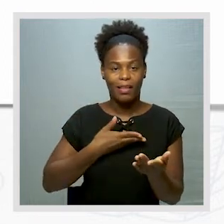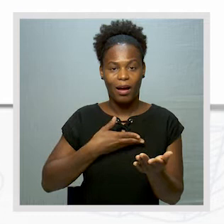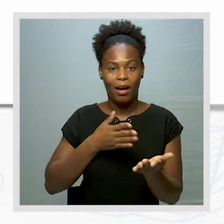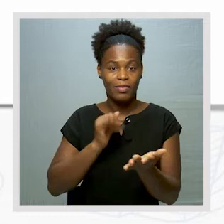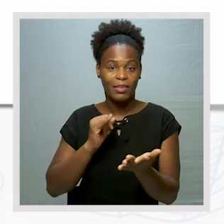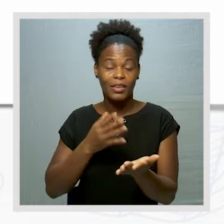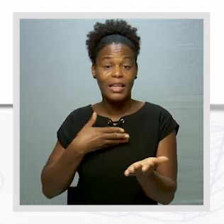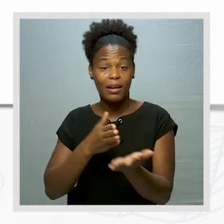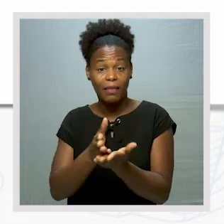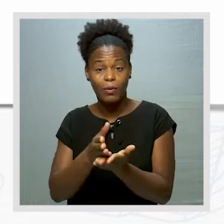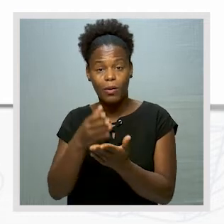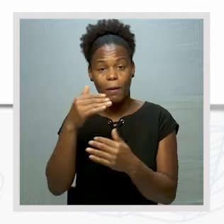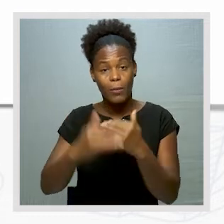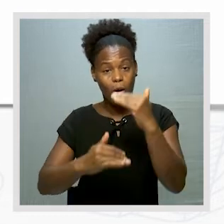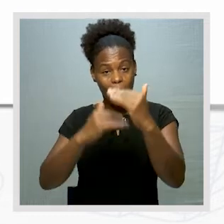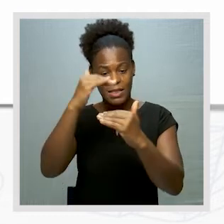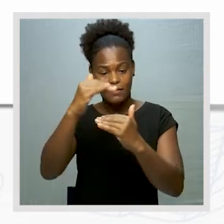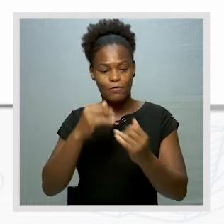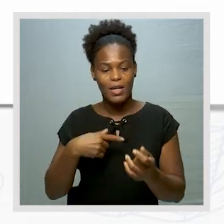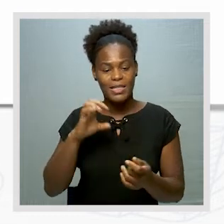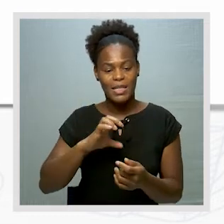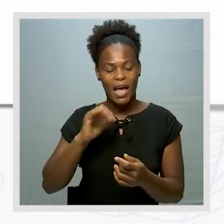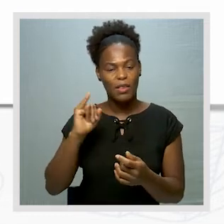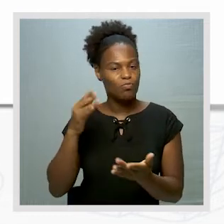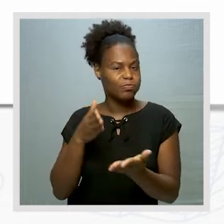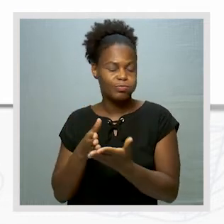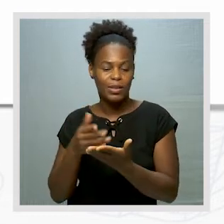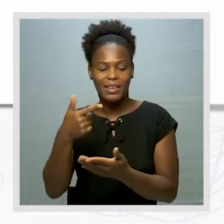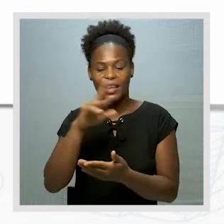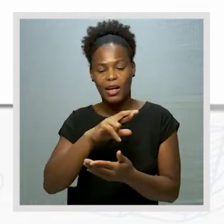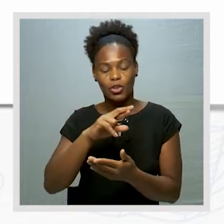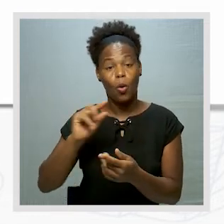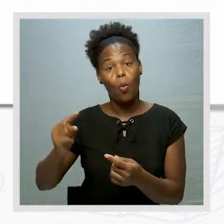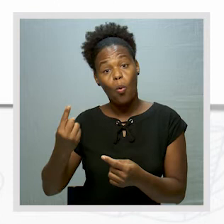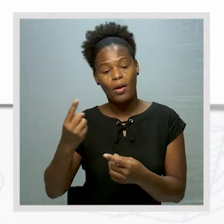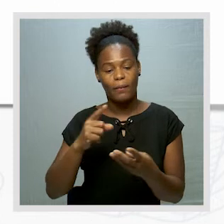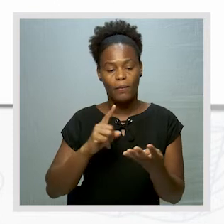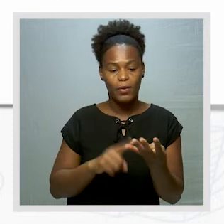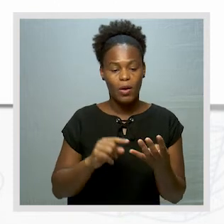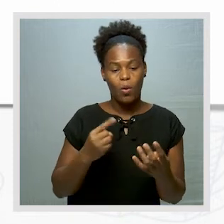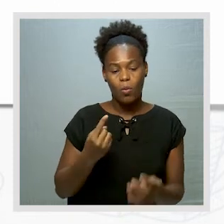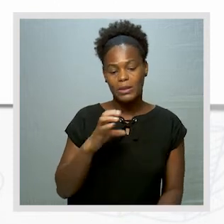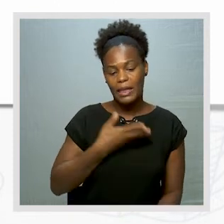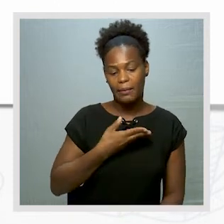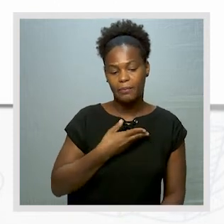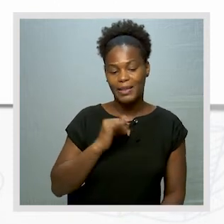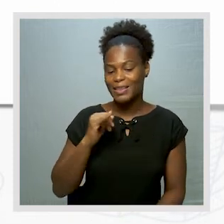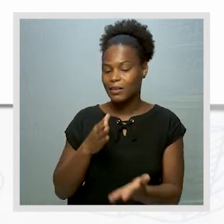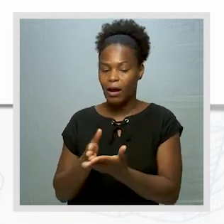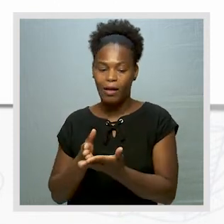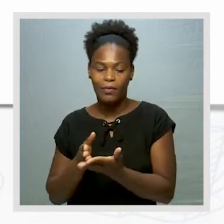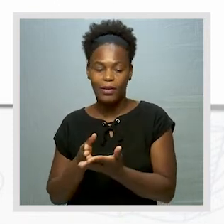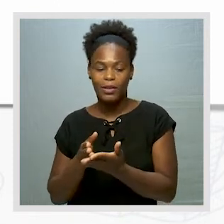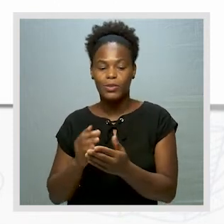B, diretos progressivos, a opção C, indiretos de taxa única, ou a opção